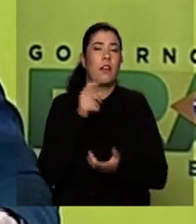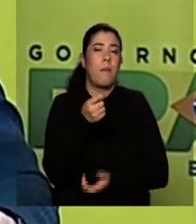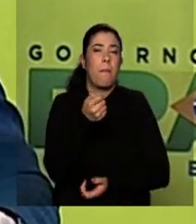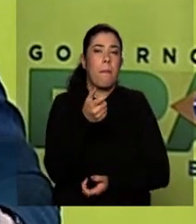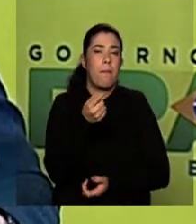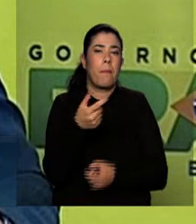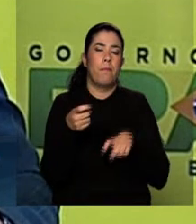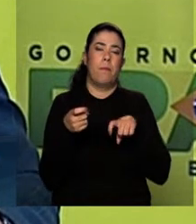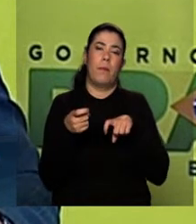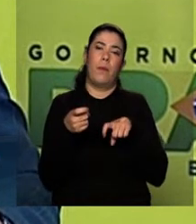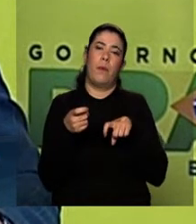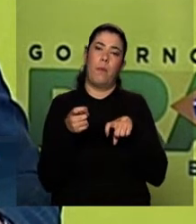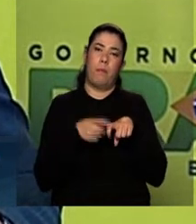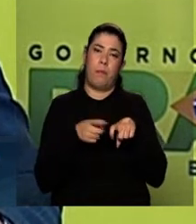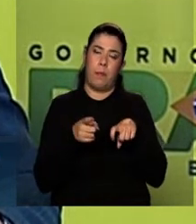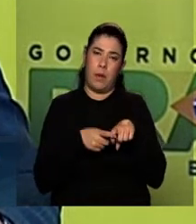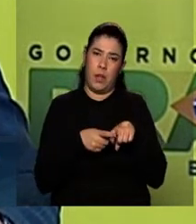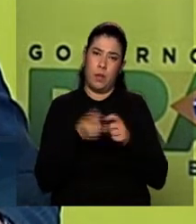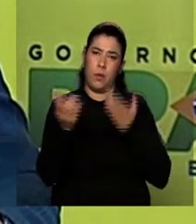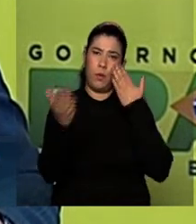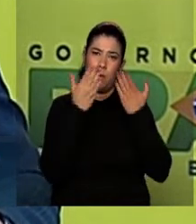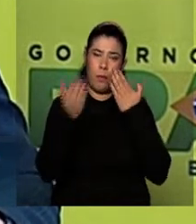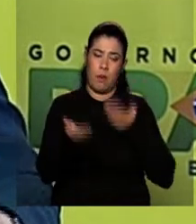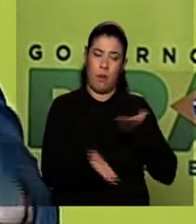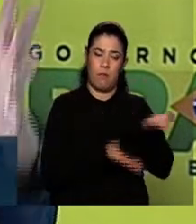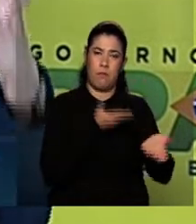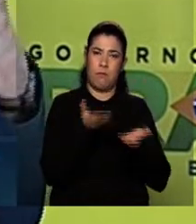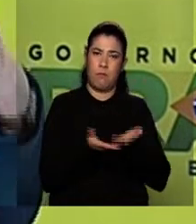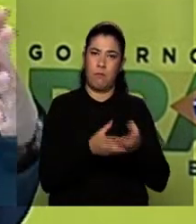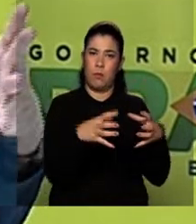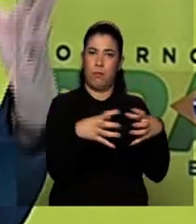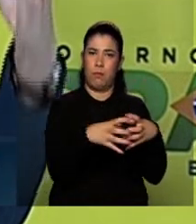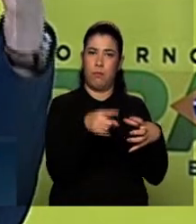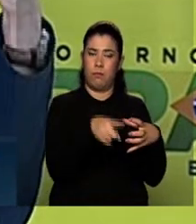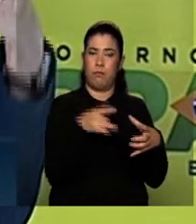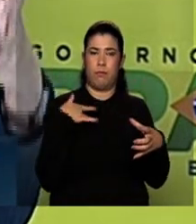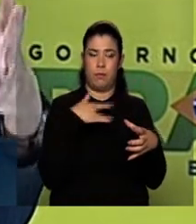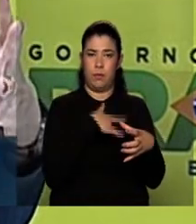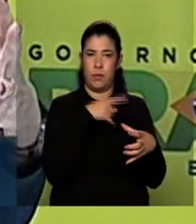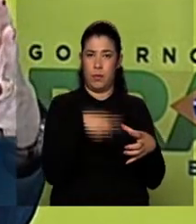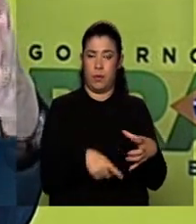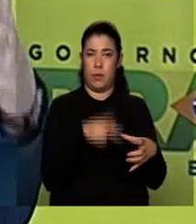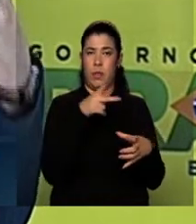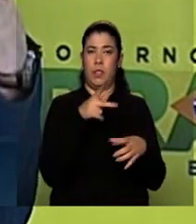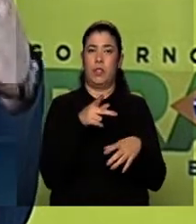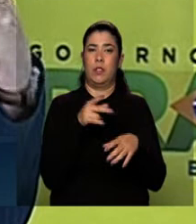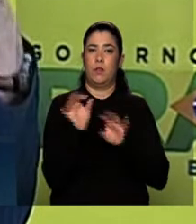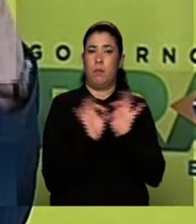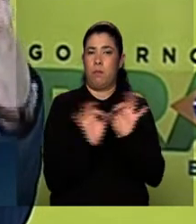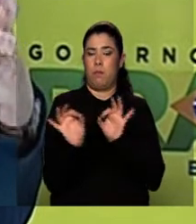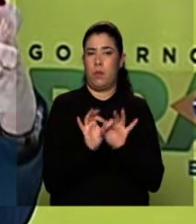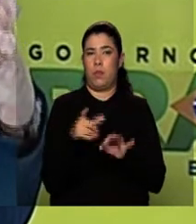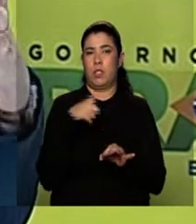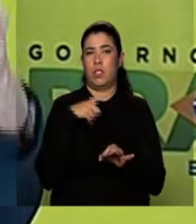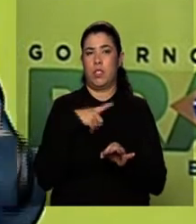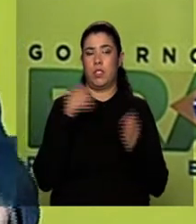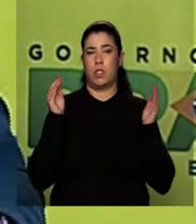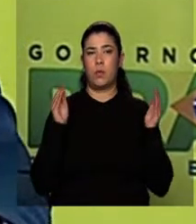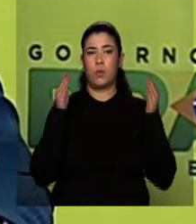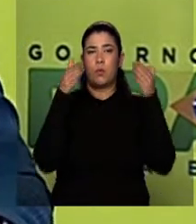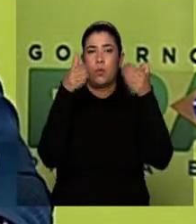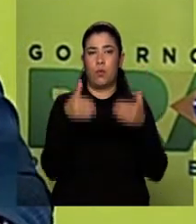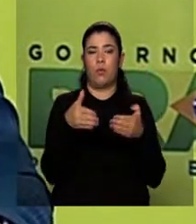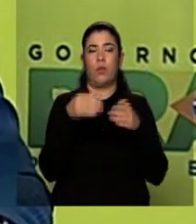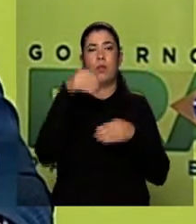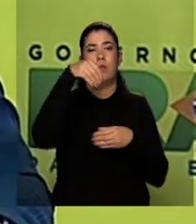e médicos por habitante. Então, esse projeto ele está no cerne do programa